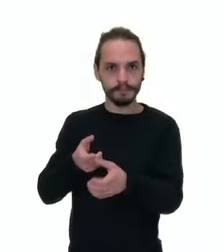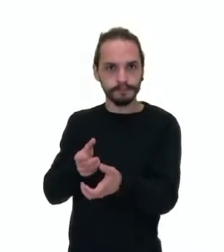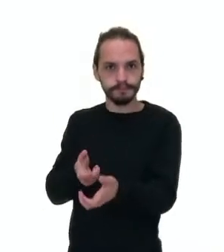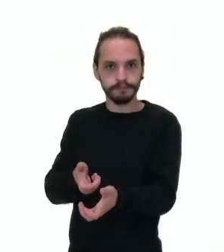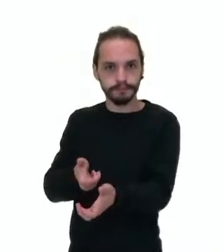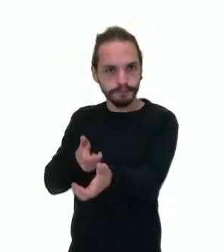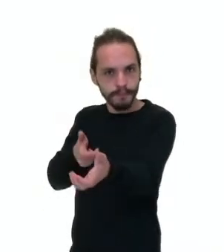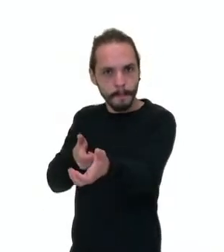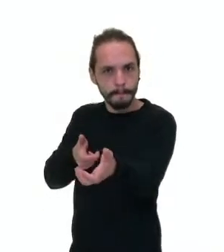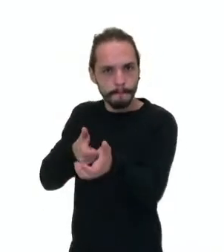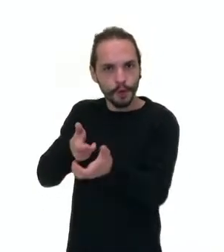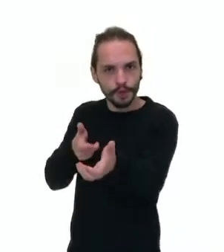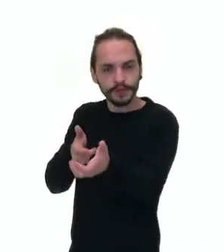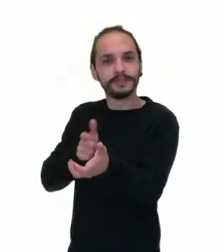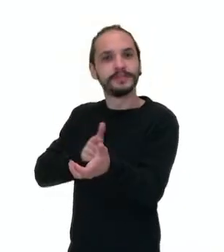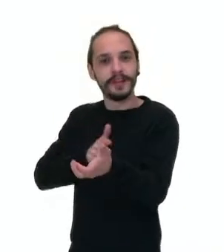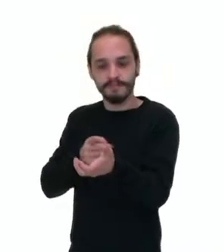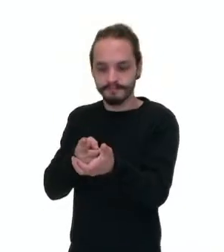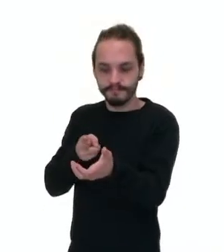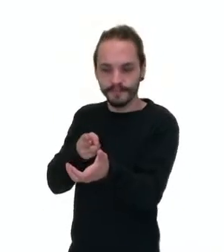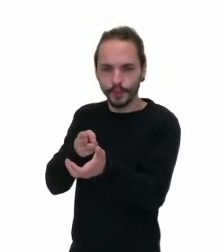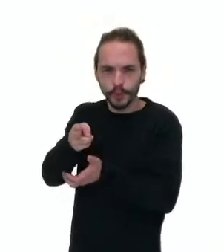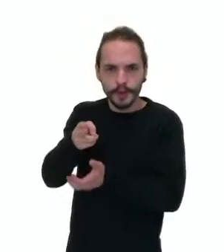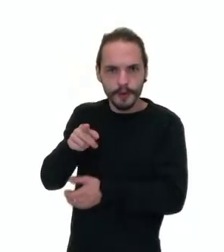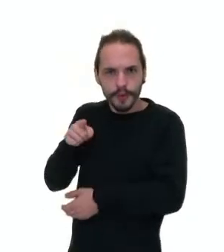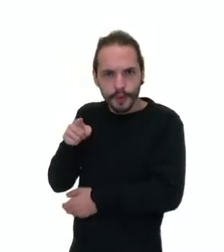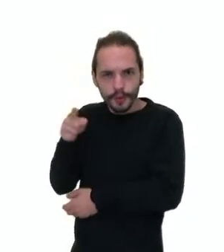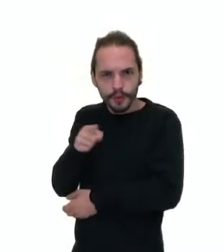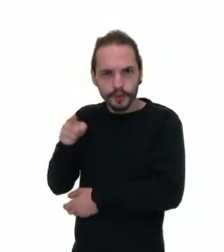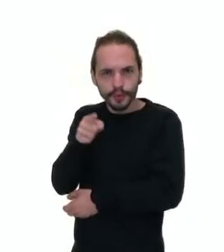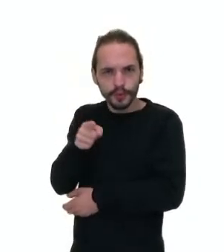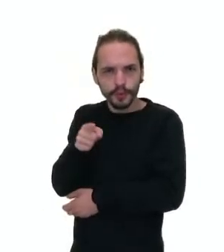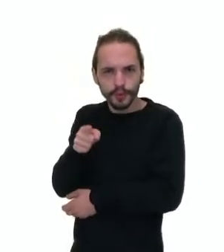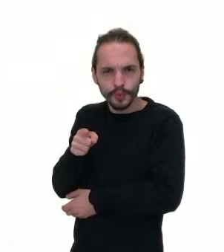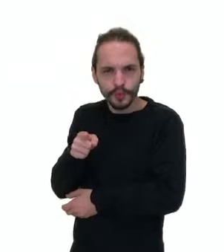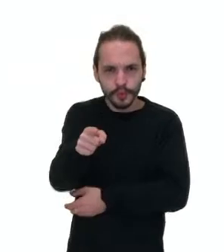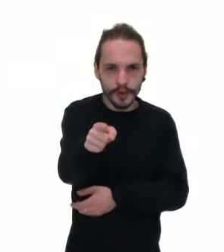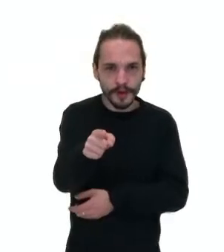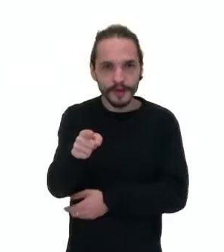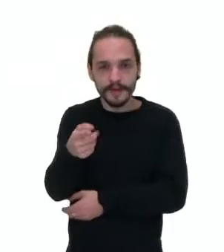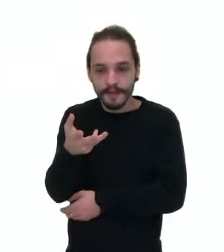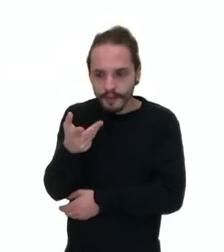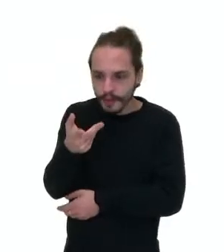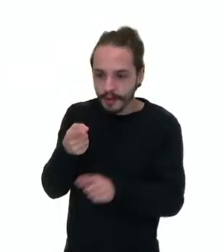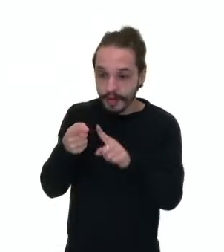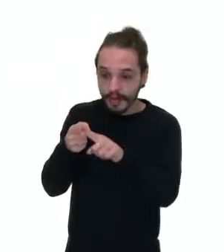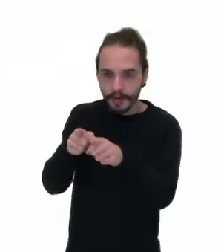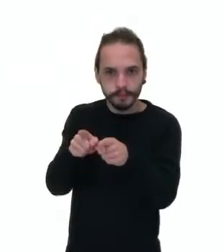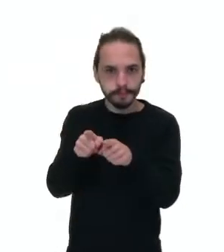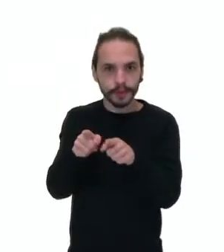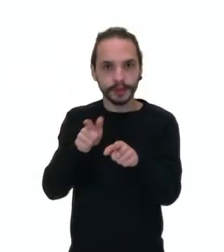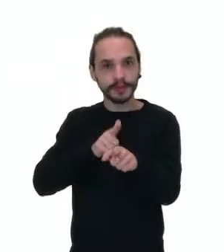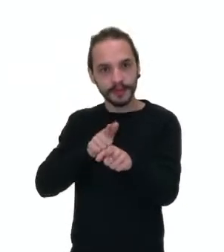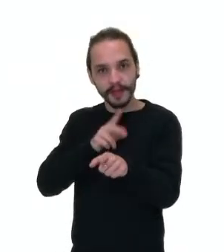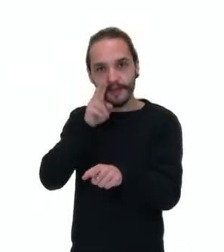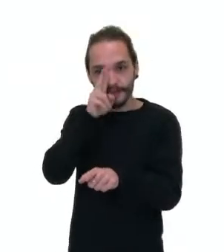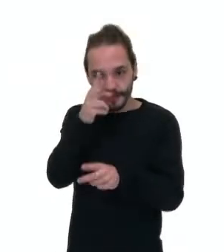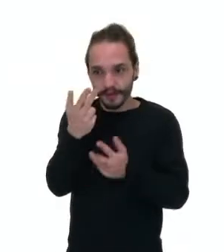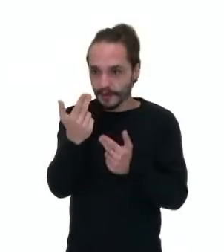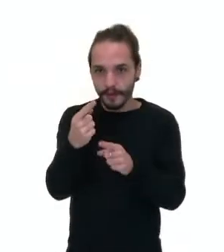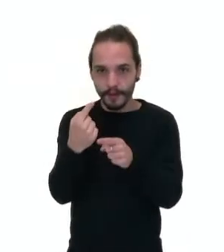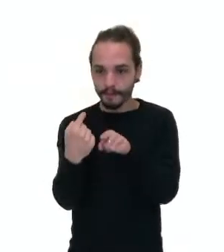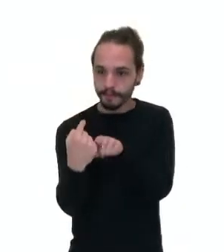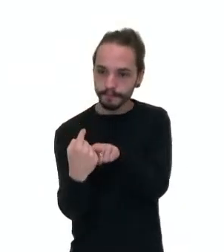força sobre a bala que inicia seu movimento em alta velocidade. A bala, por sua vez, faz uma força de mesma